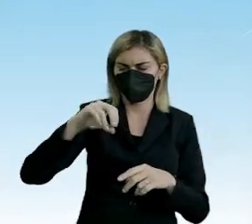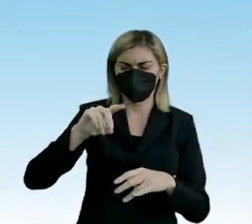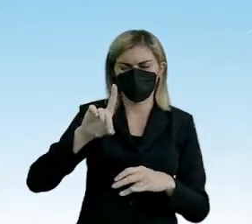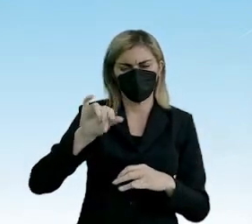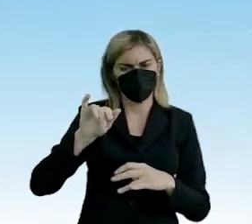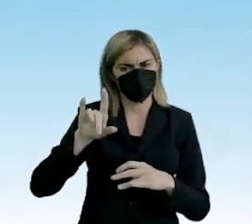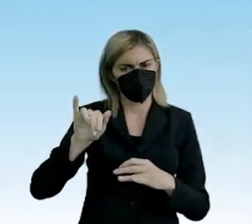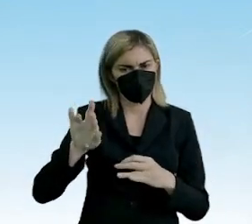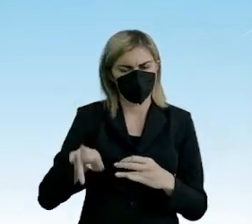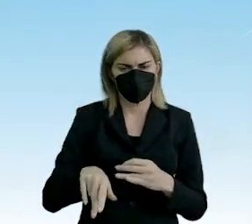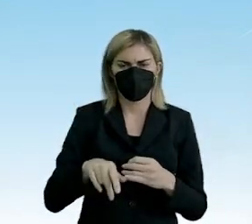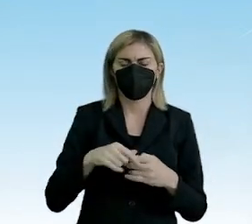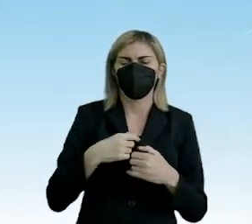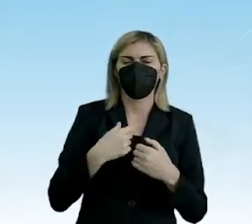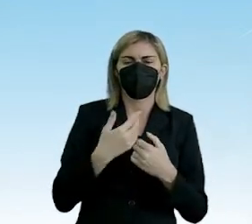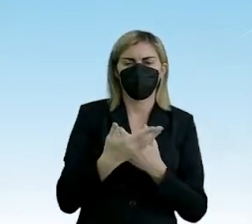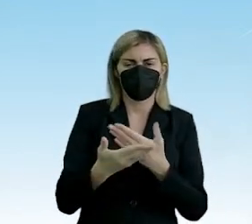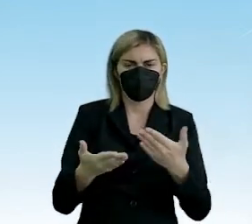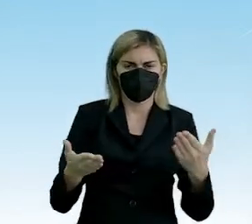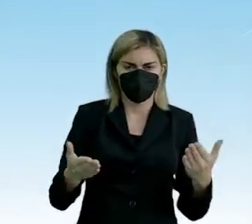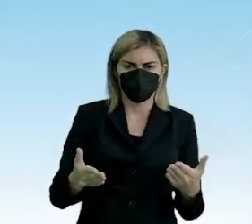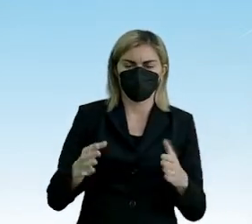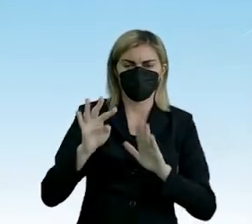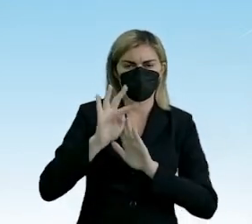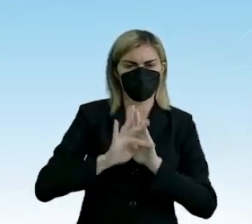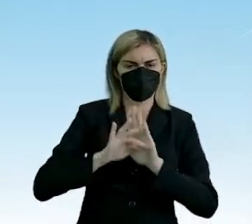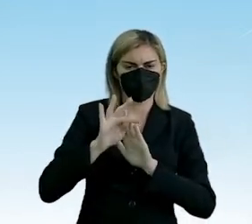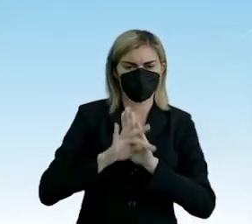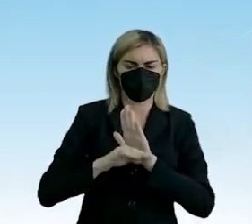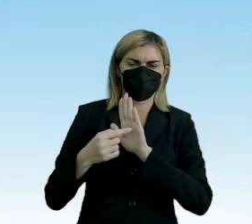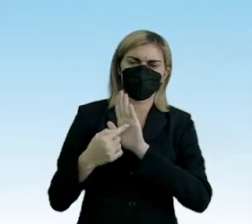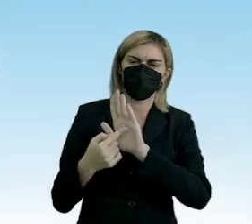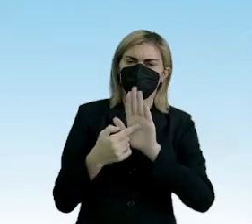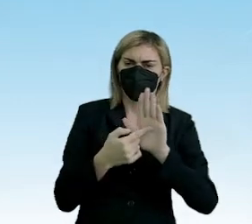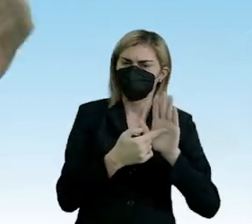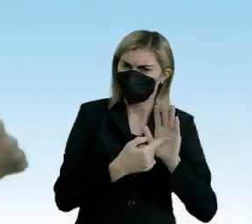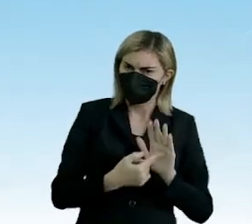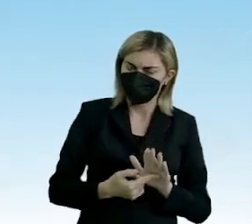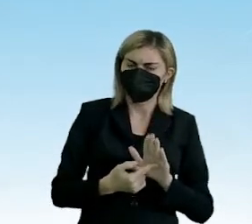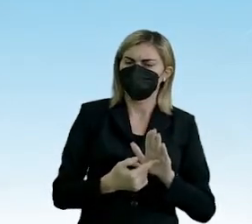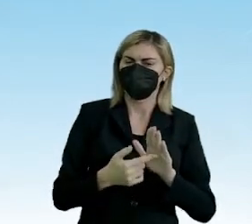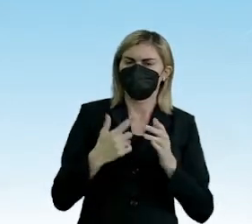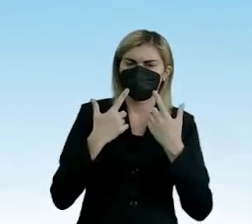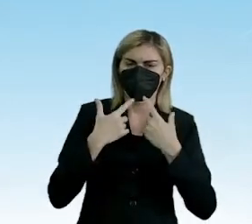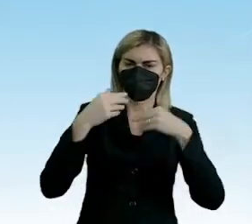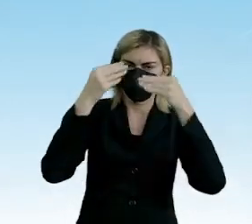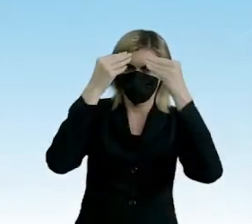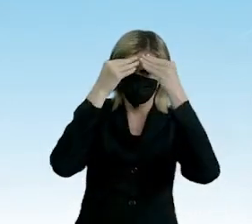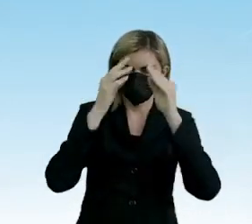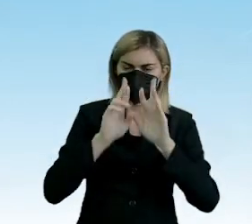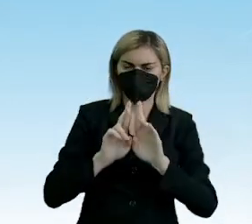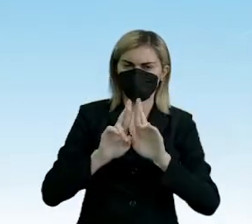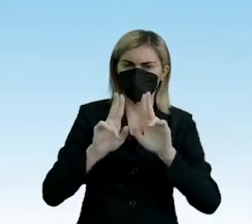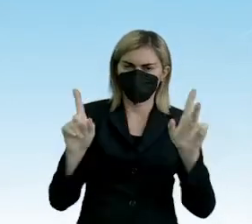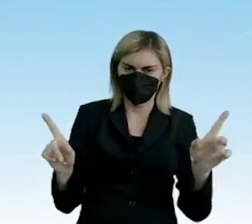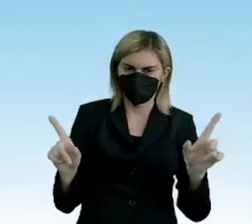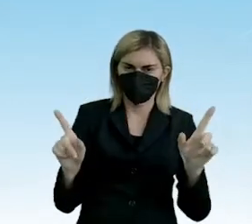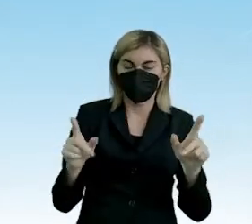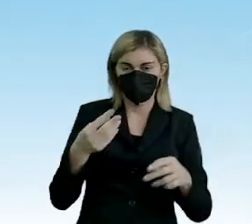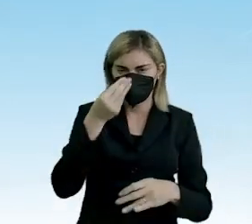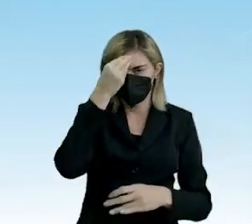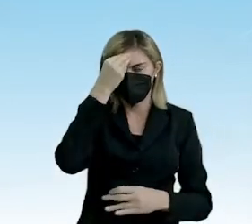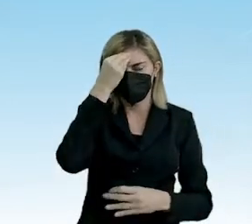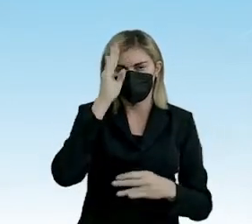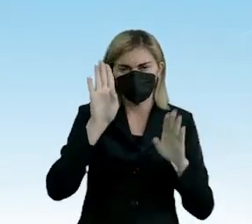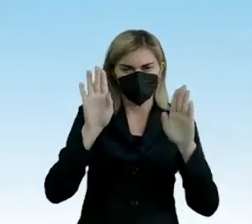multimodalidade. Multimodalidade são aqueles textos que apresentam, no caso, linguagens diferentes. Então, grave bem isso